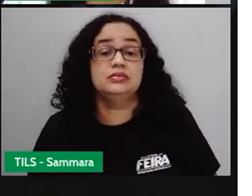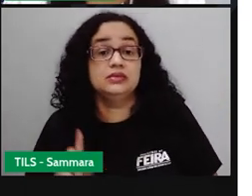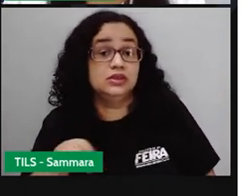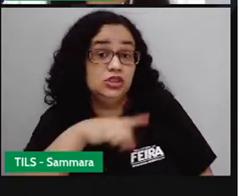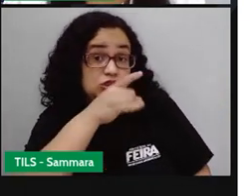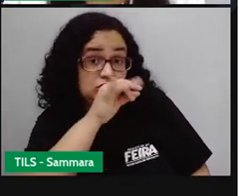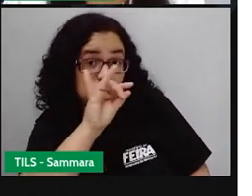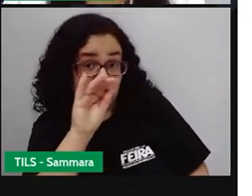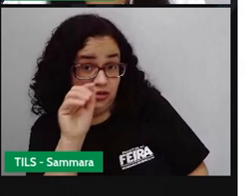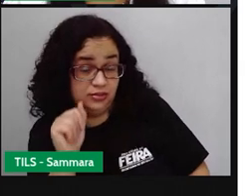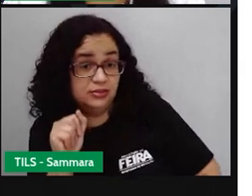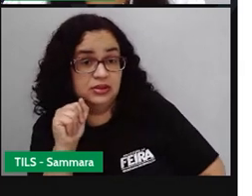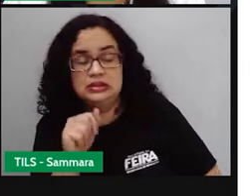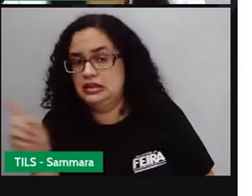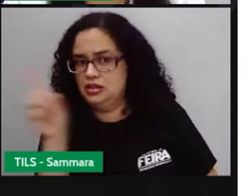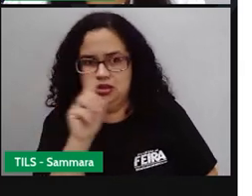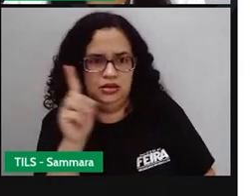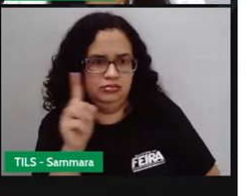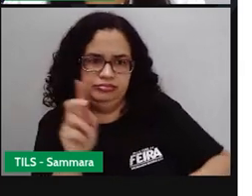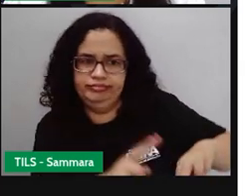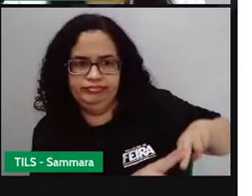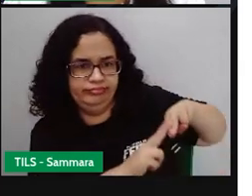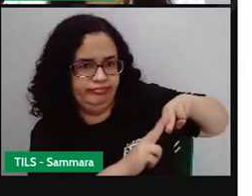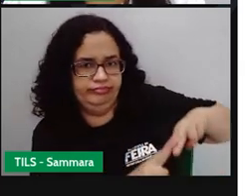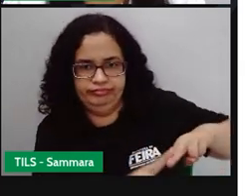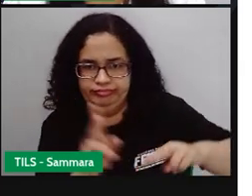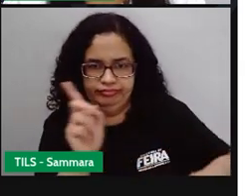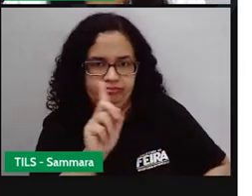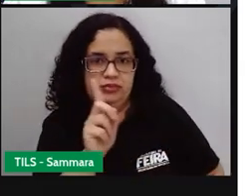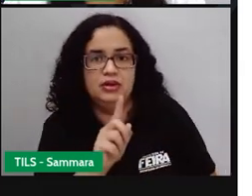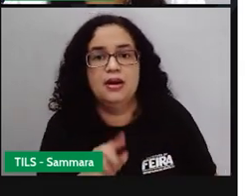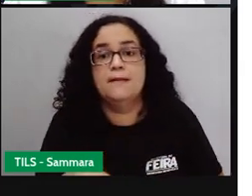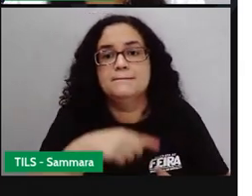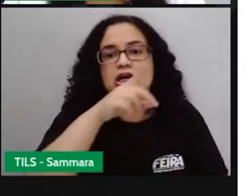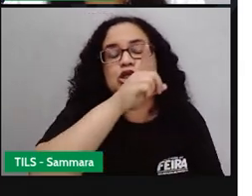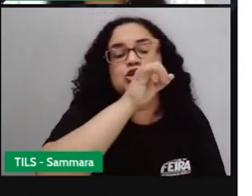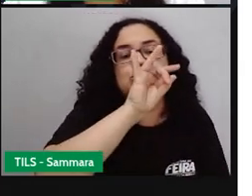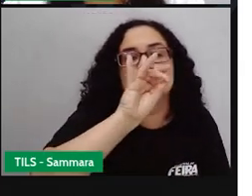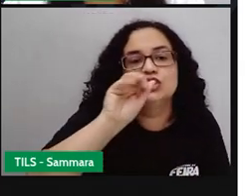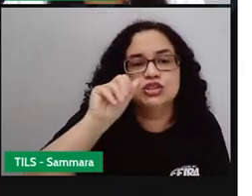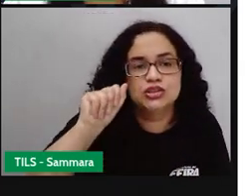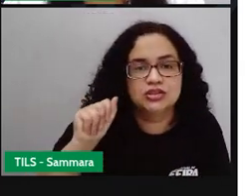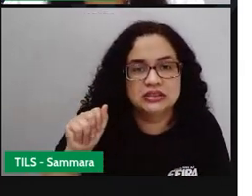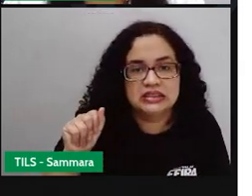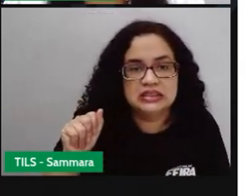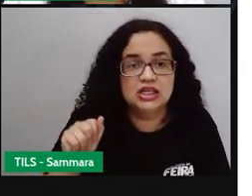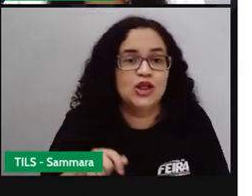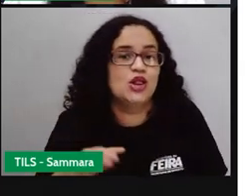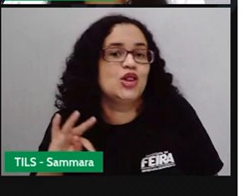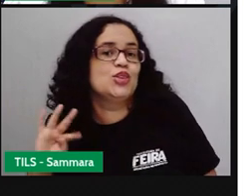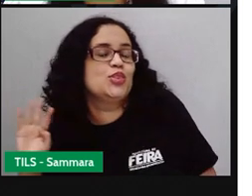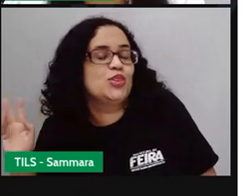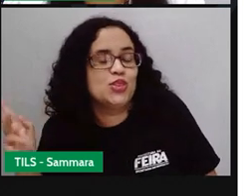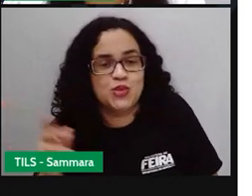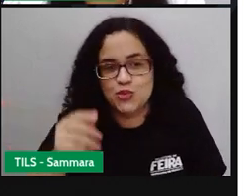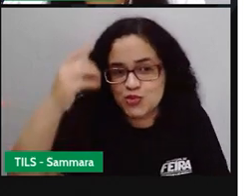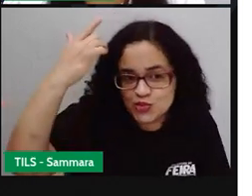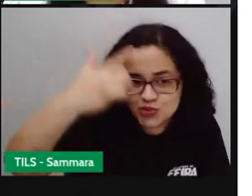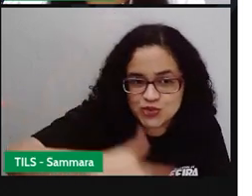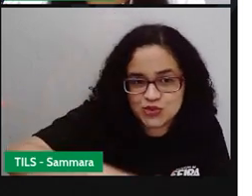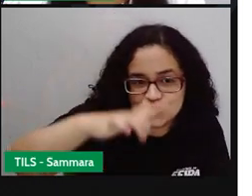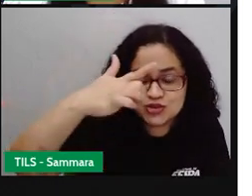Aquele dia, eu não mexi mais na cadeira. Mas no dia seguinte, eu fiz tudo de novo.